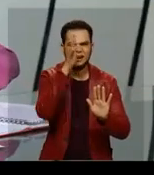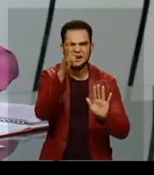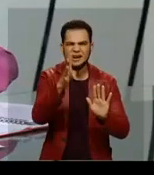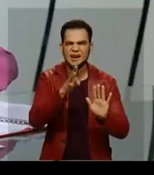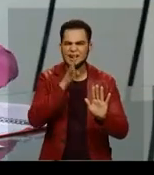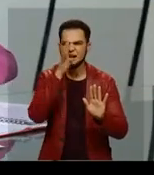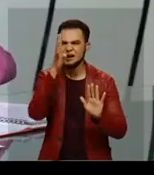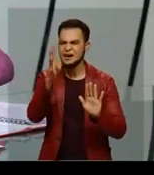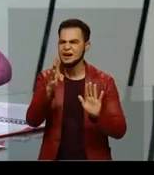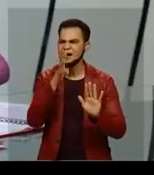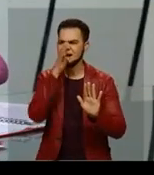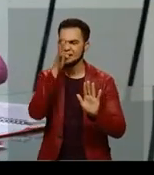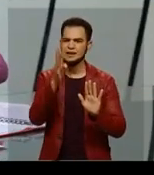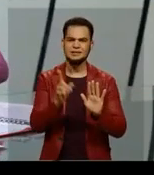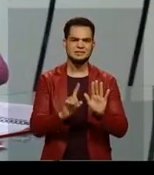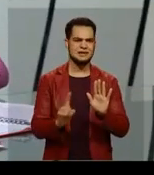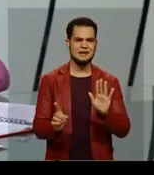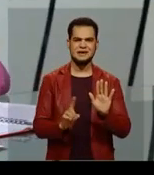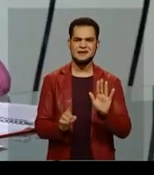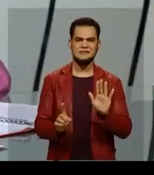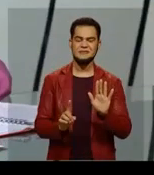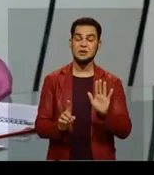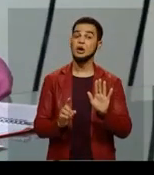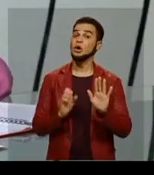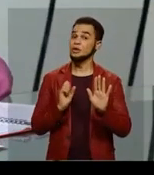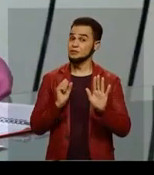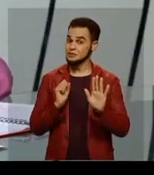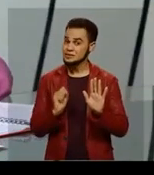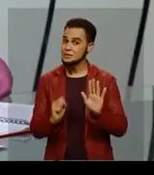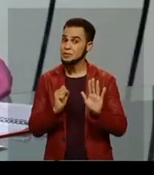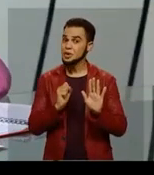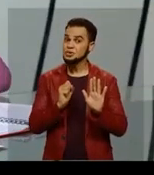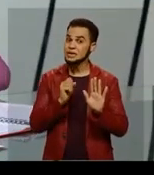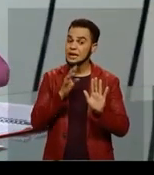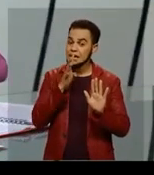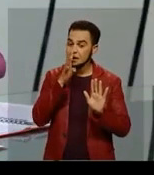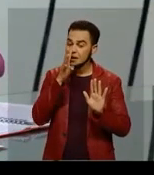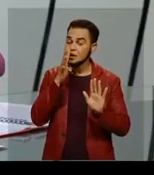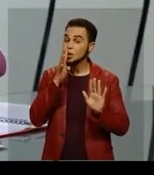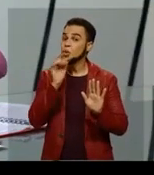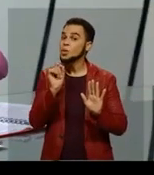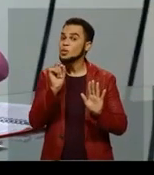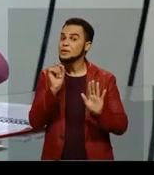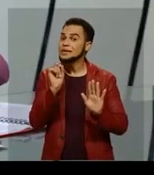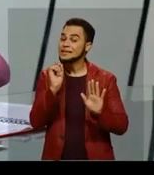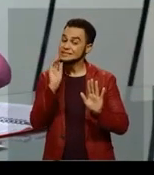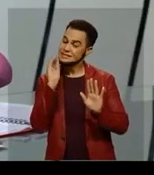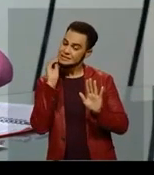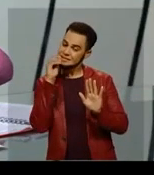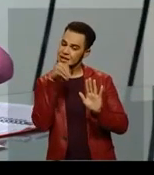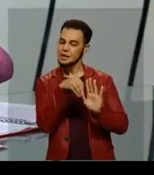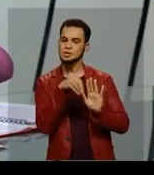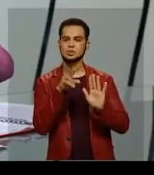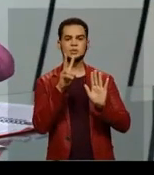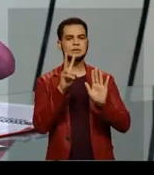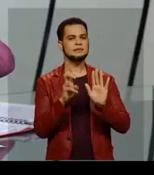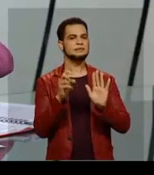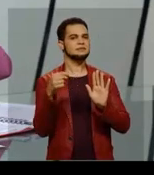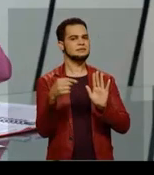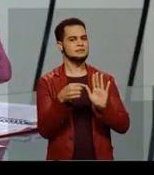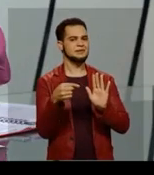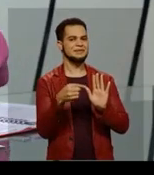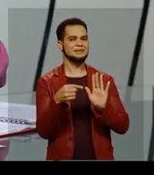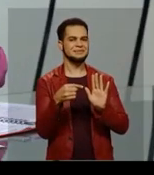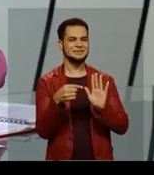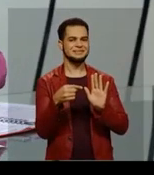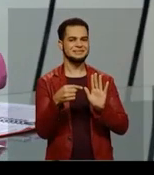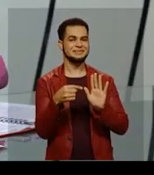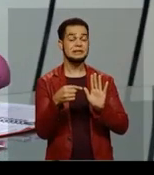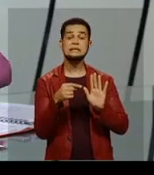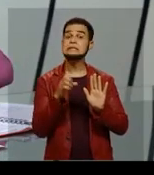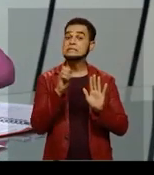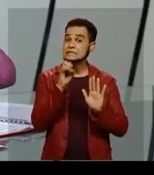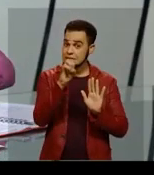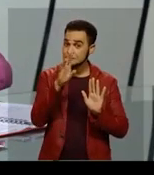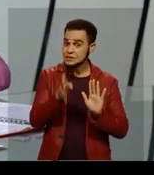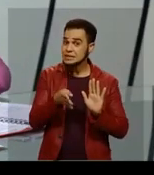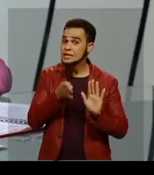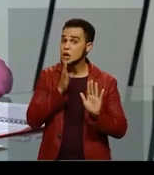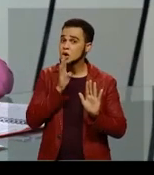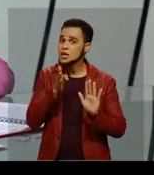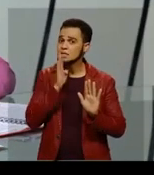Extrapolar, sim, de acordo com aquele tema. Porque se você tem um conhecimento de mundo